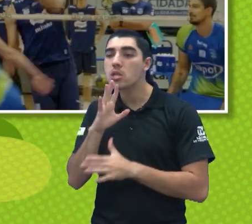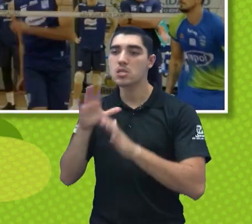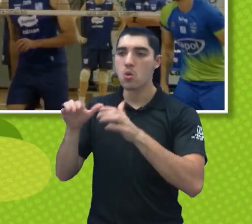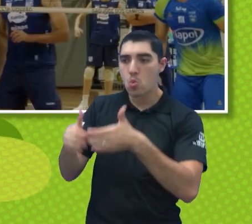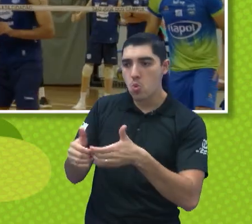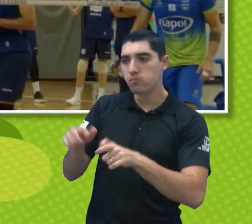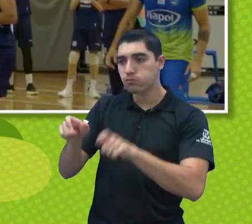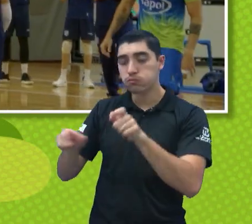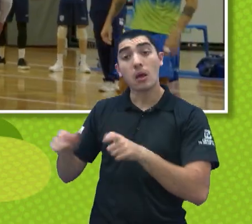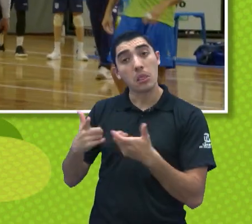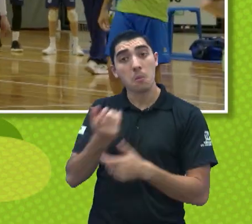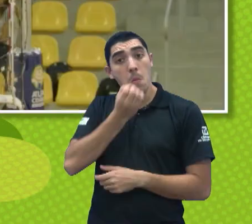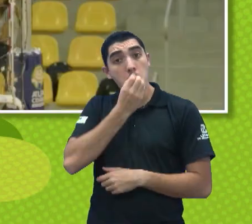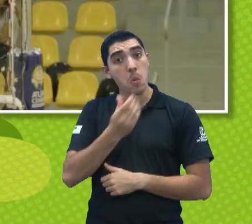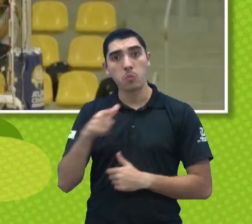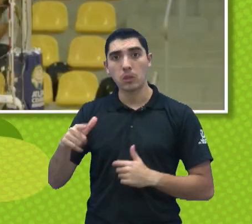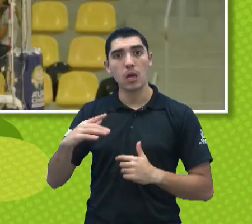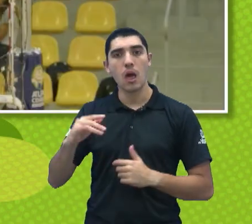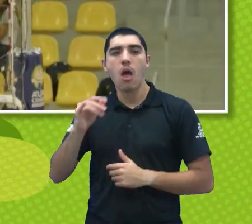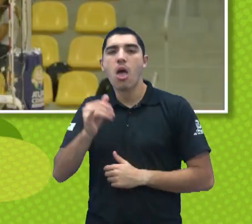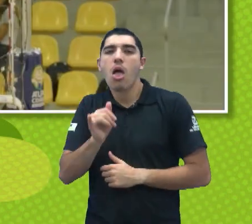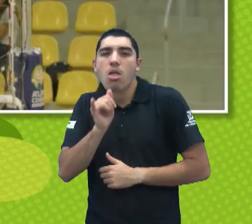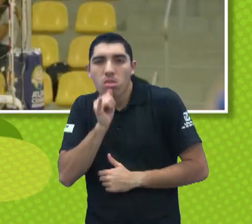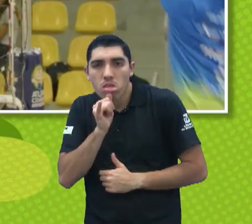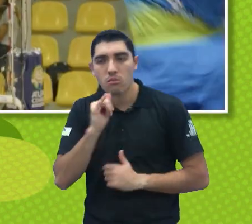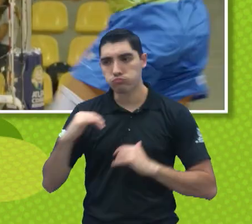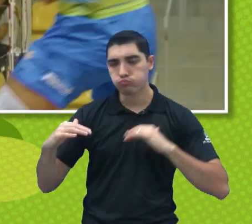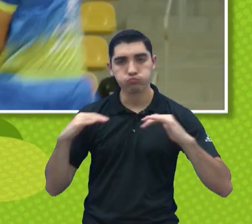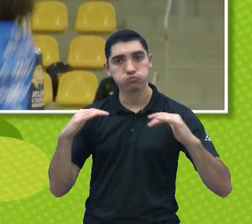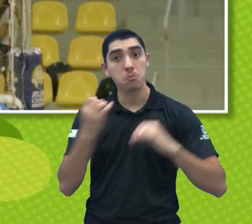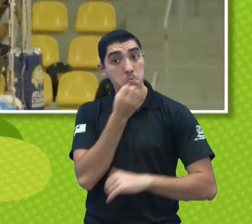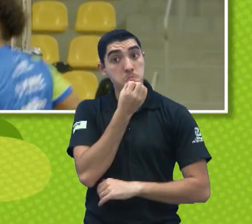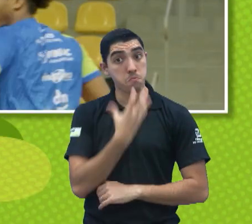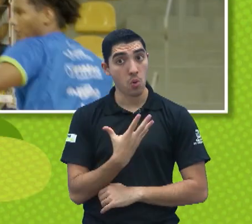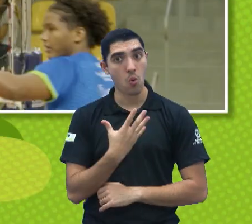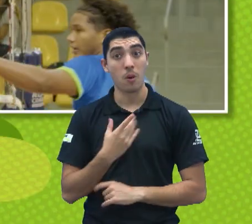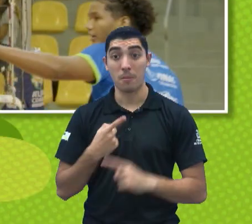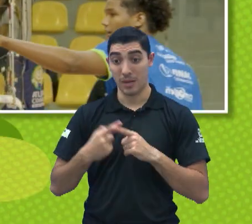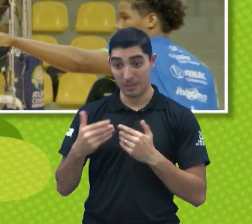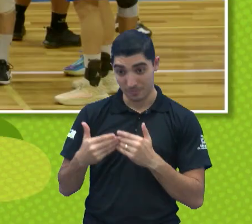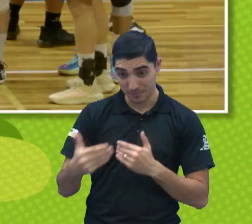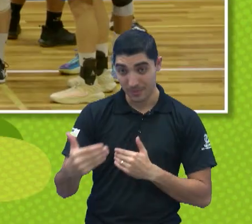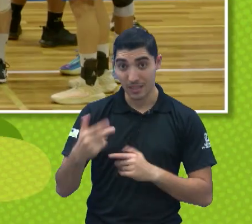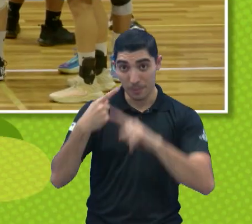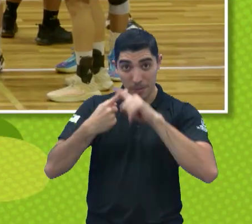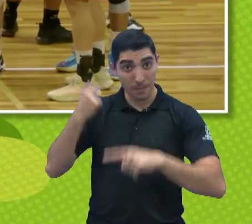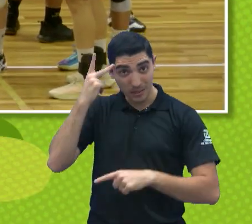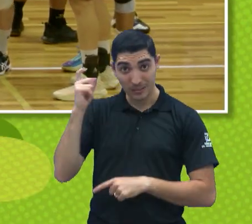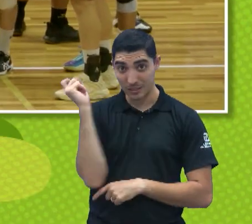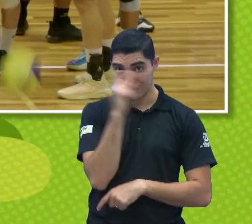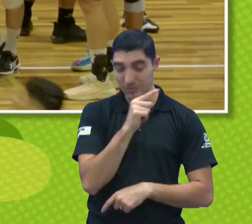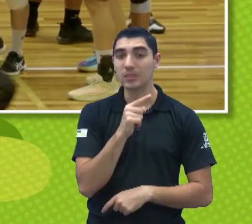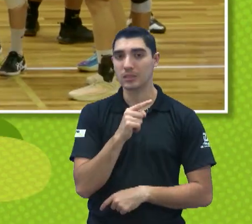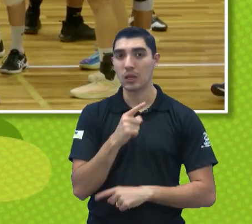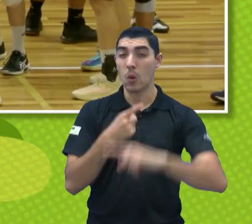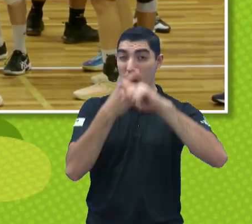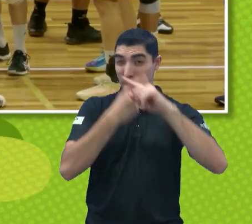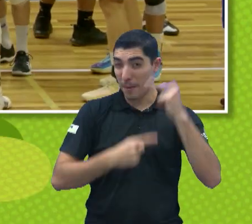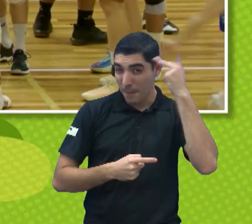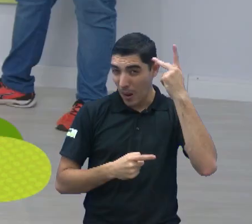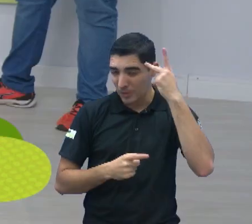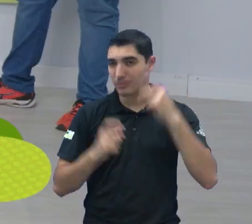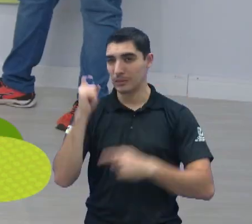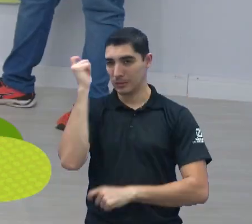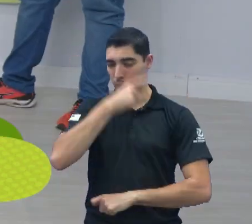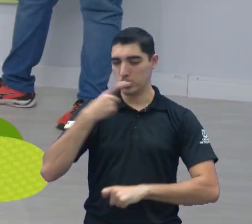valeu a pena, foi um bom teste, porque a estreia da gente não vai ser fácil no Paulista. Aliás, não só a estreia, eu acho que o campeonato inteiro vai ser pedreira, cara.